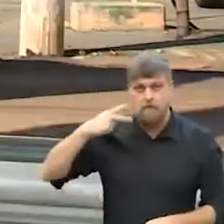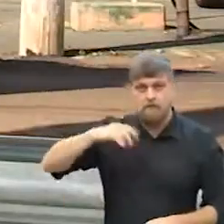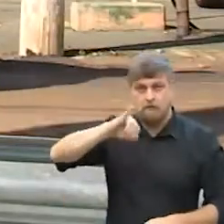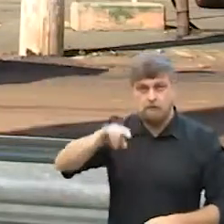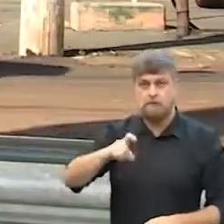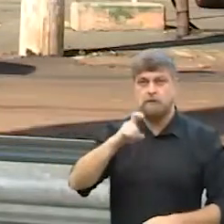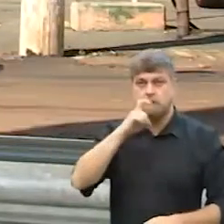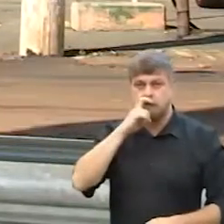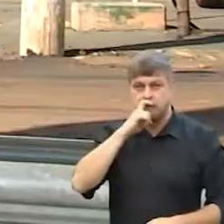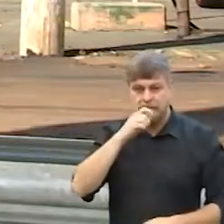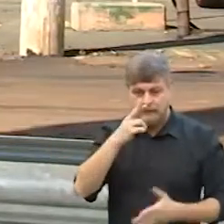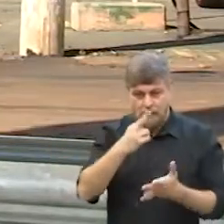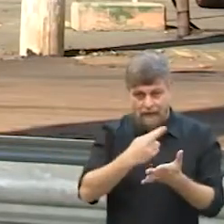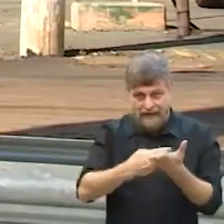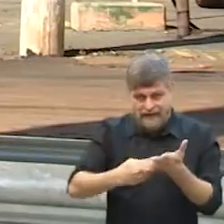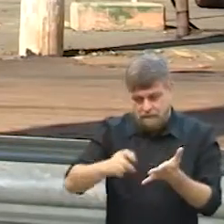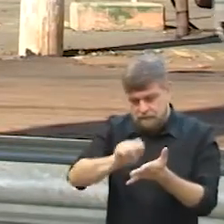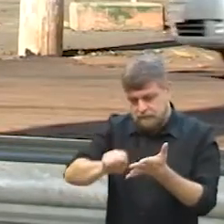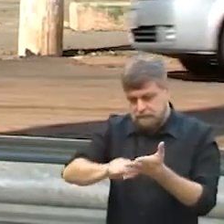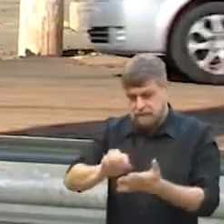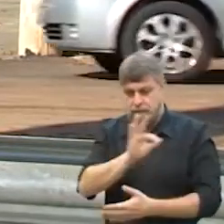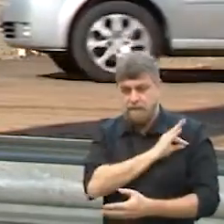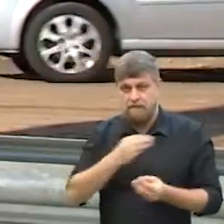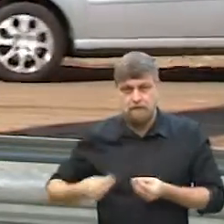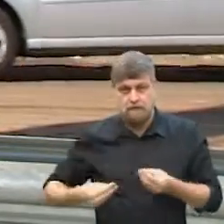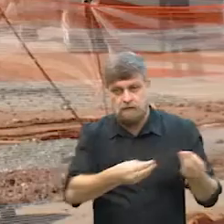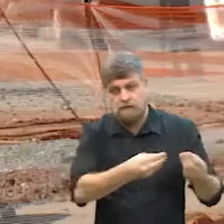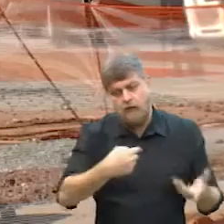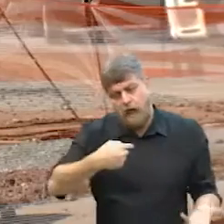isso o vereador Jorge Schneider fez um requerimento para a